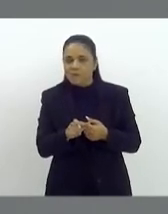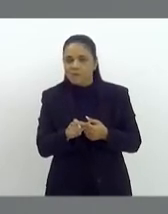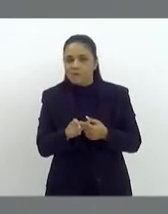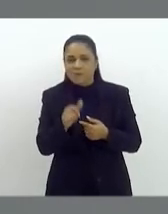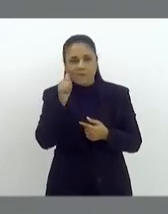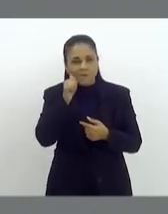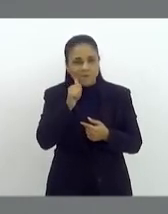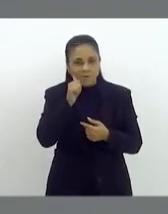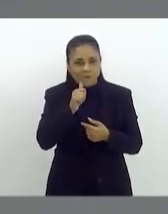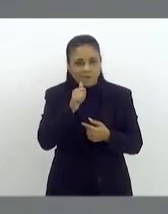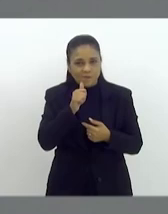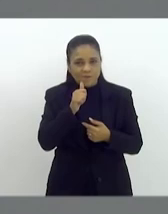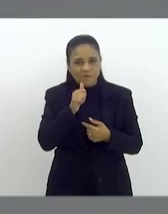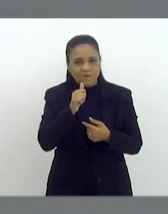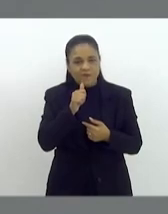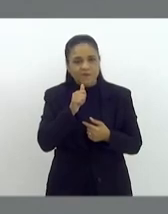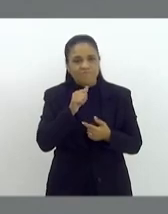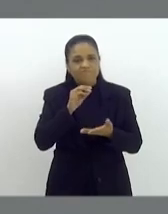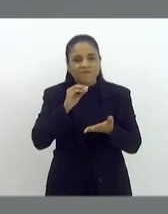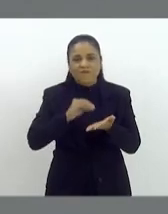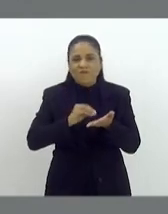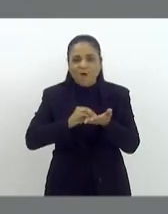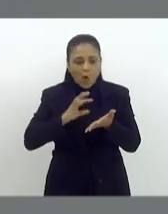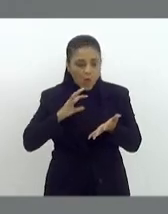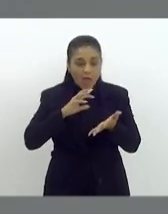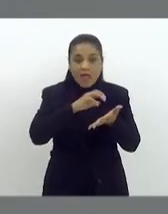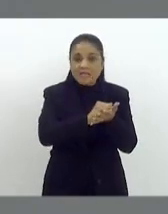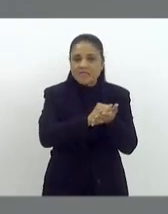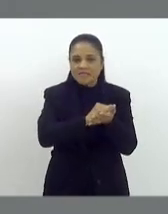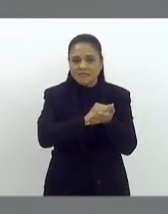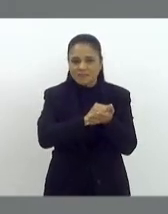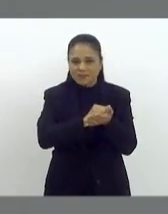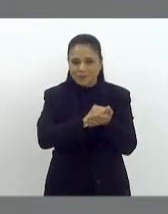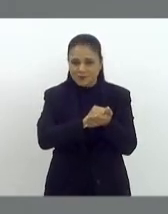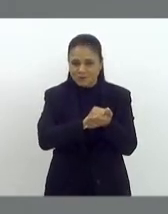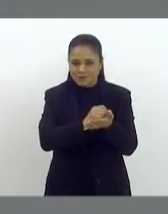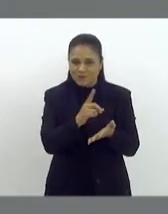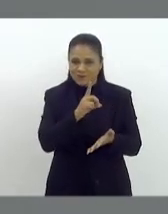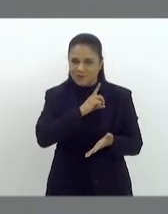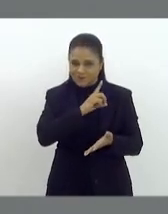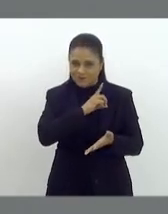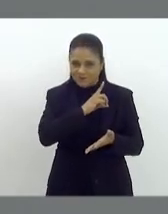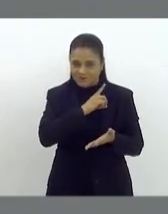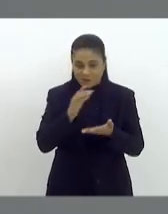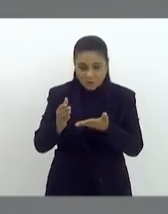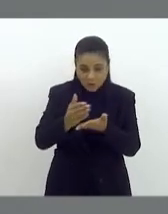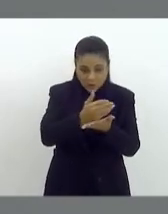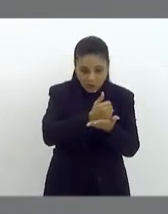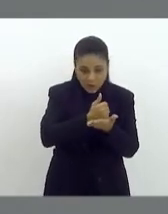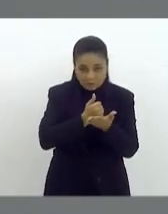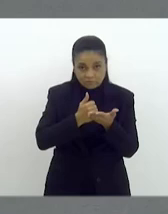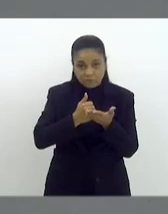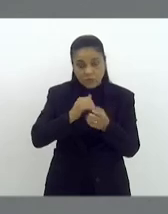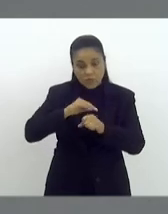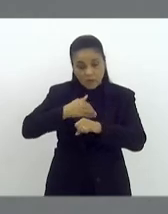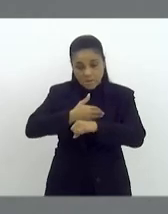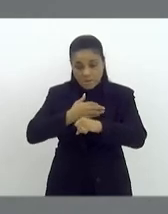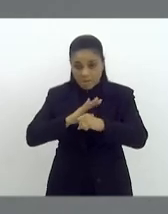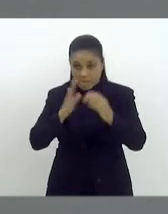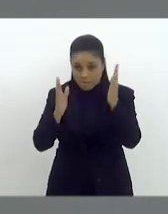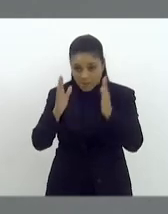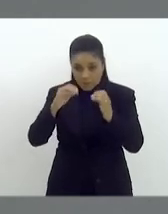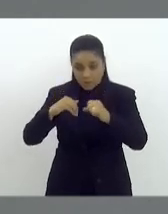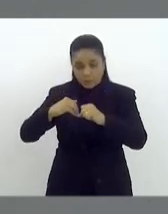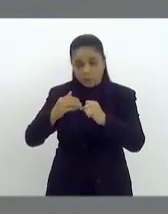carência no registro dessas ocorrências né E esses dados sobretudo após o período de pandemia em que as mulheres